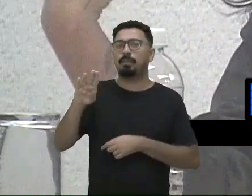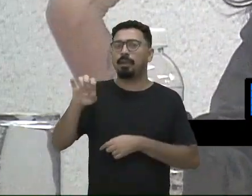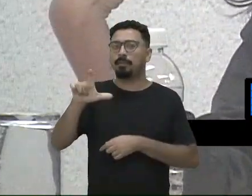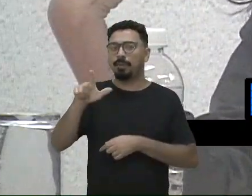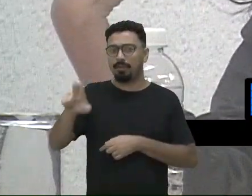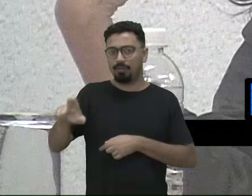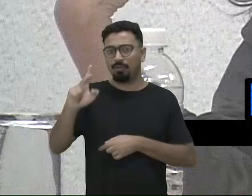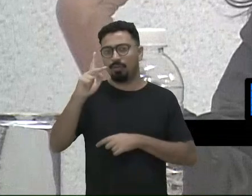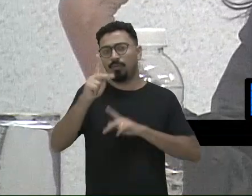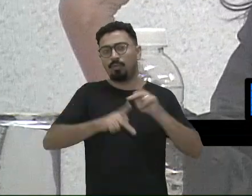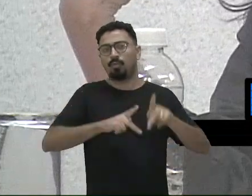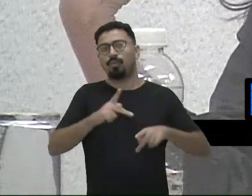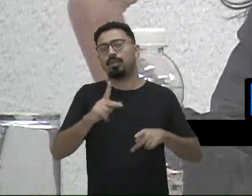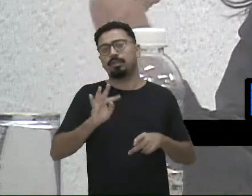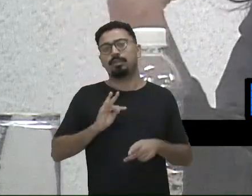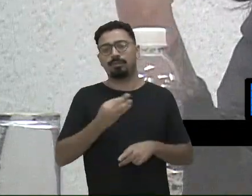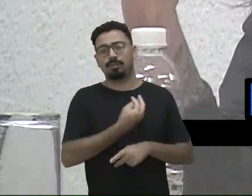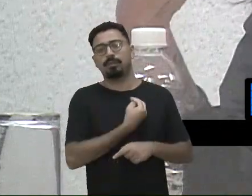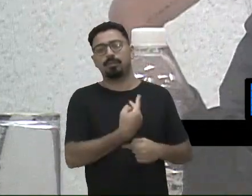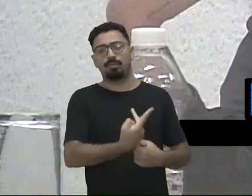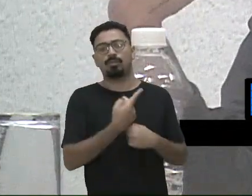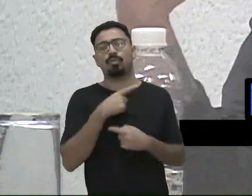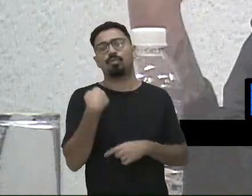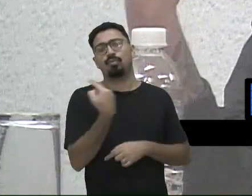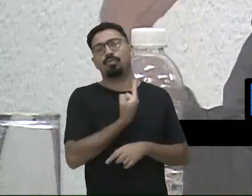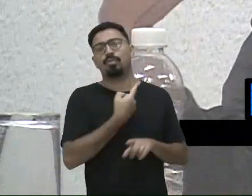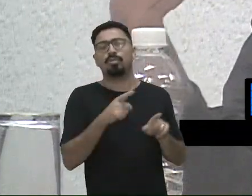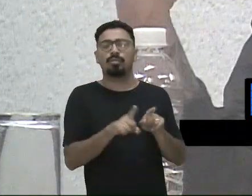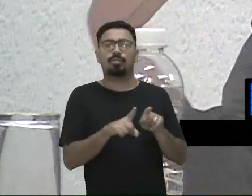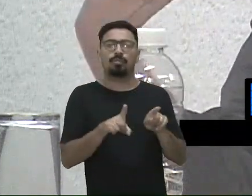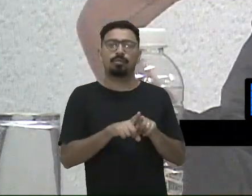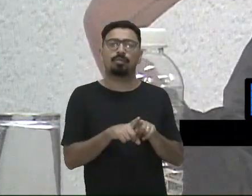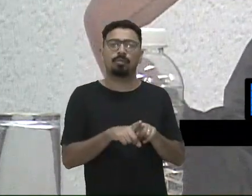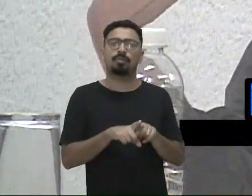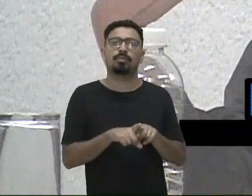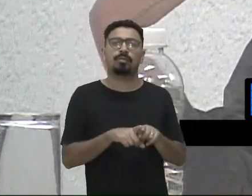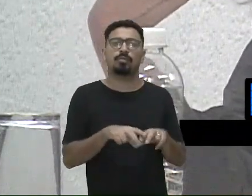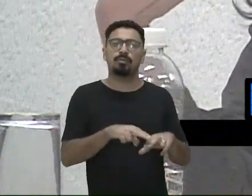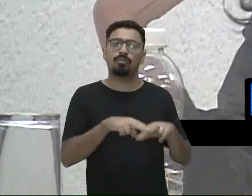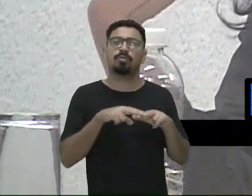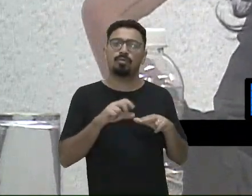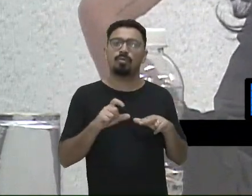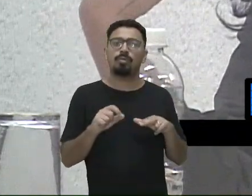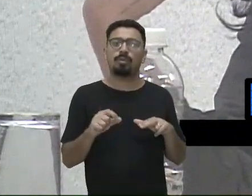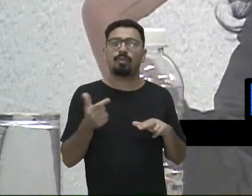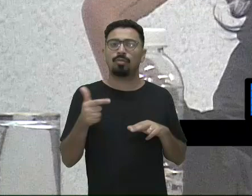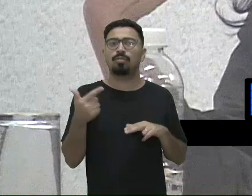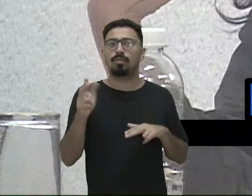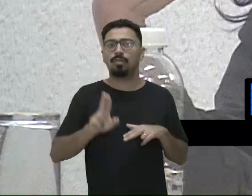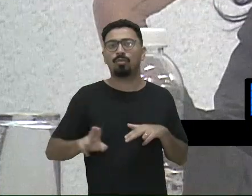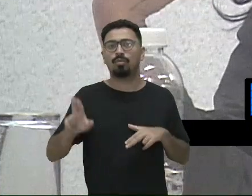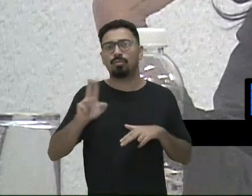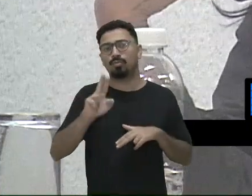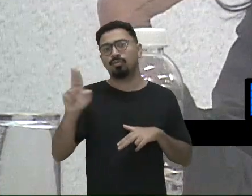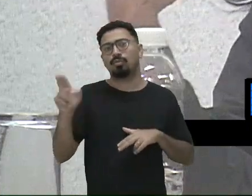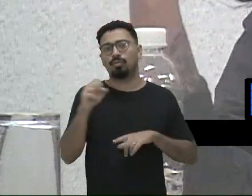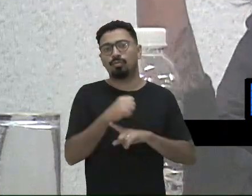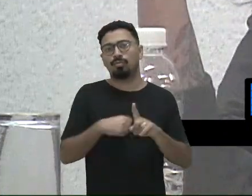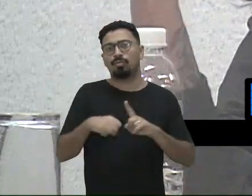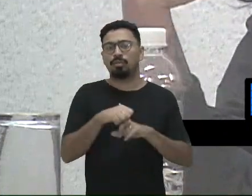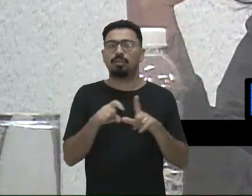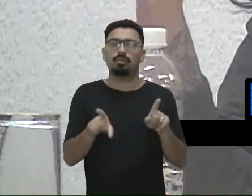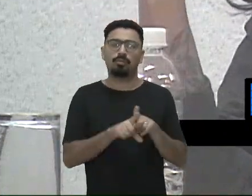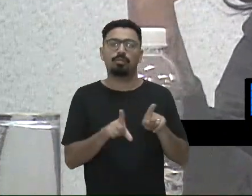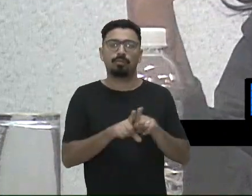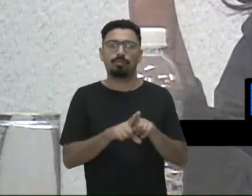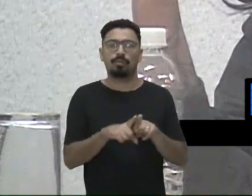que veio conversar com a gente sobre a negação do uso do nome social.